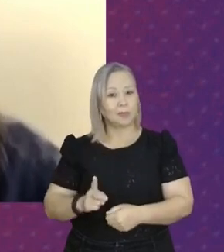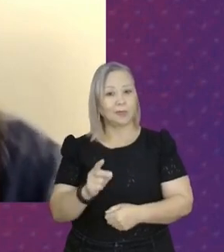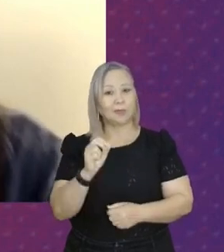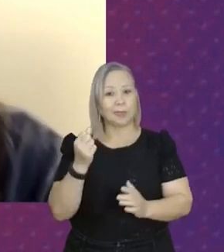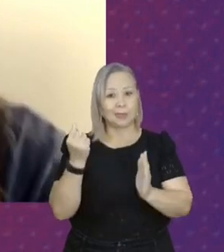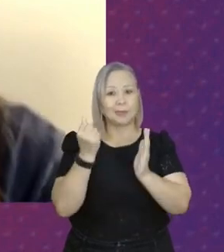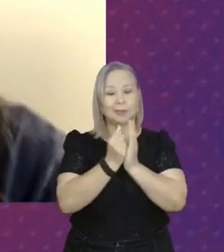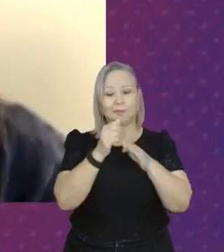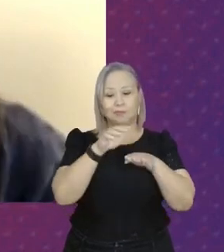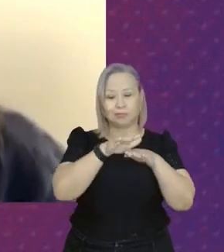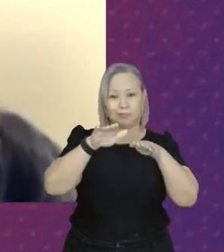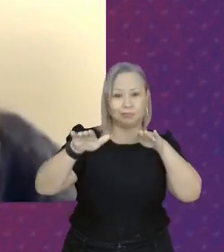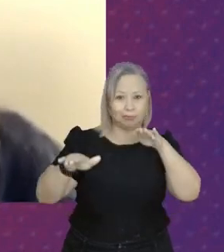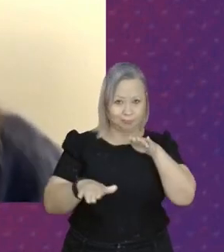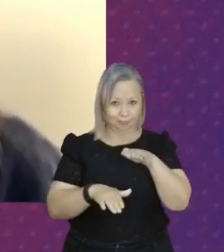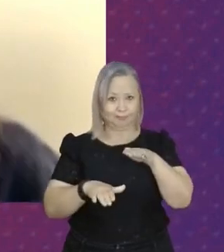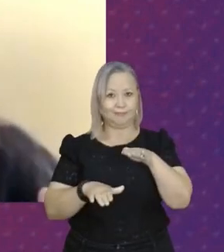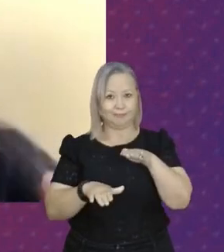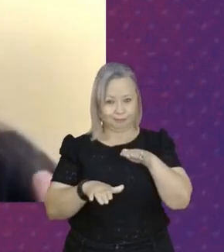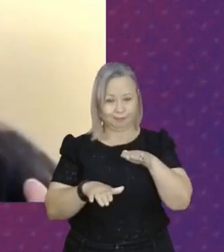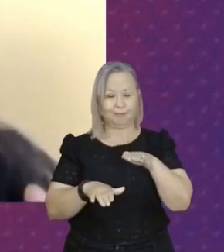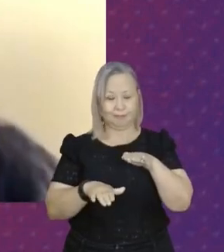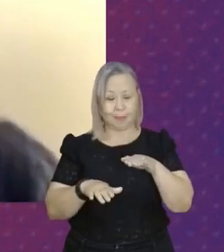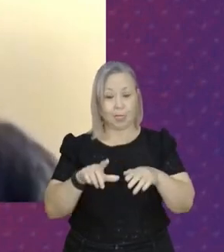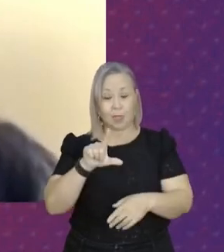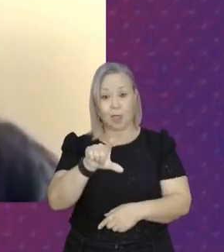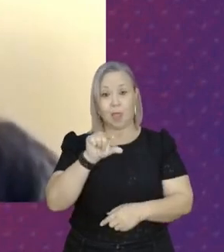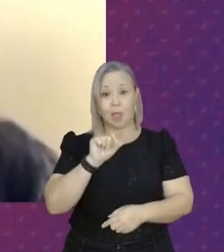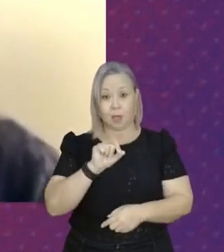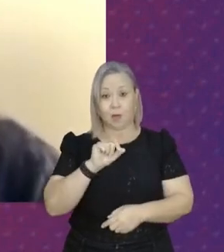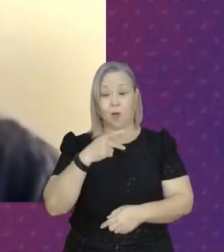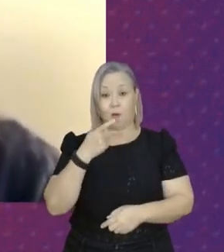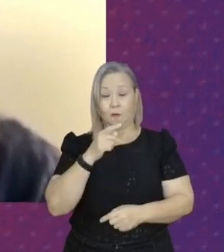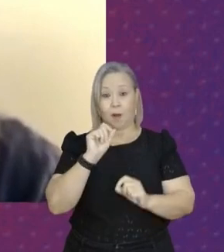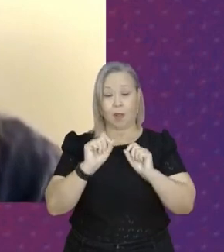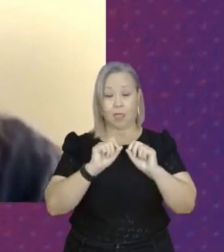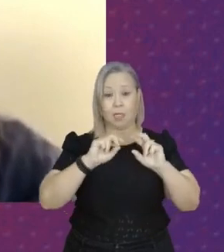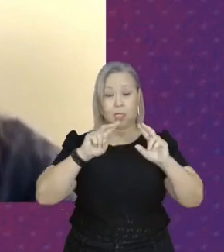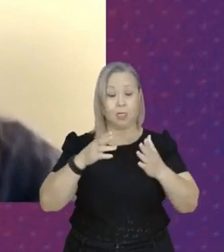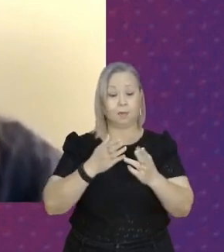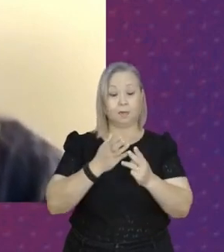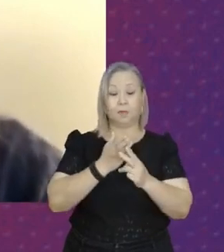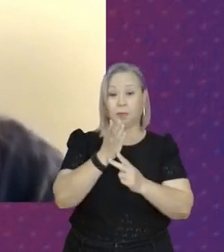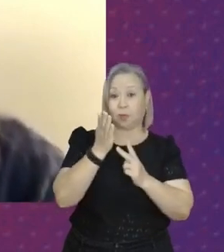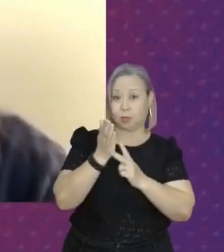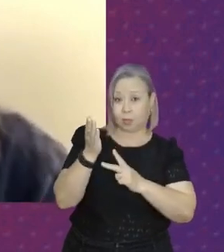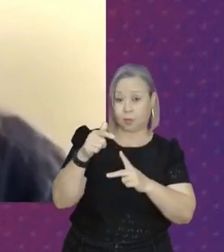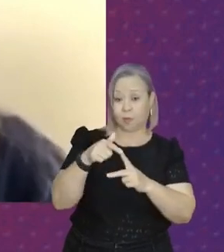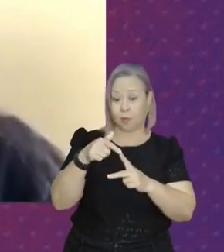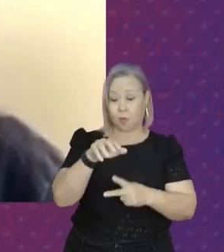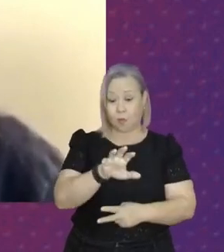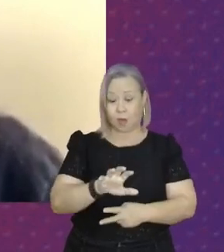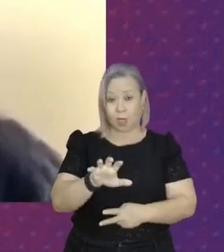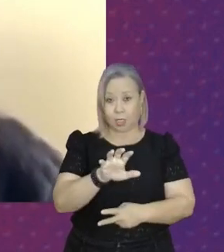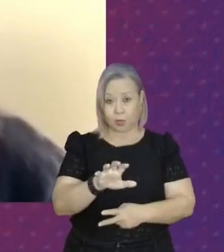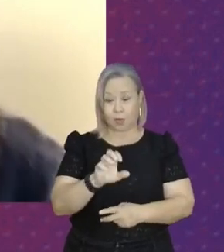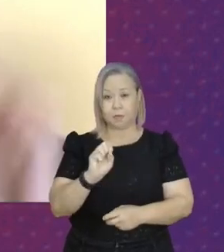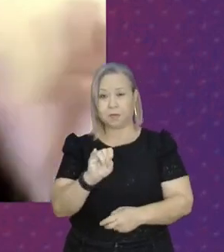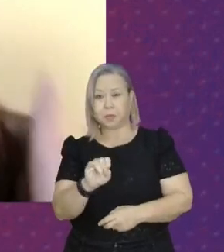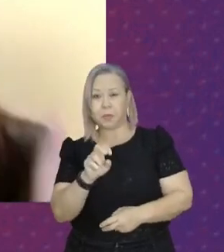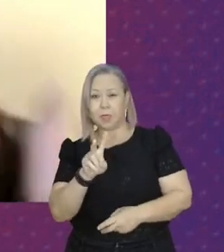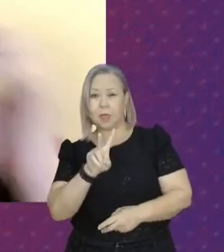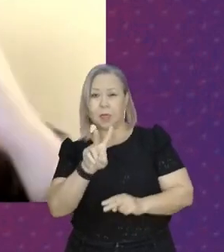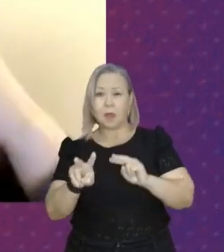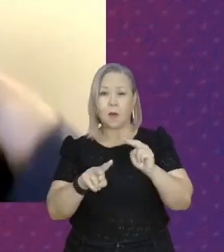por desigualdades. Então, eu vou ressaltar aqui dois eixos de desigualdade. Um regional, se a gente olha,